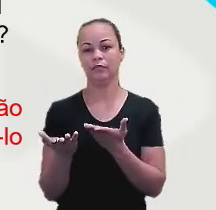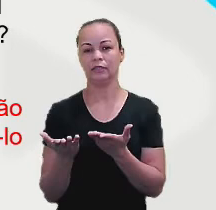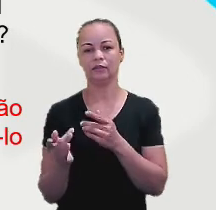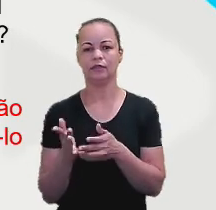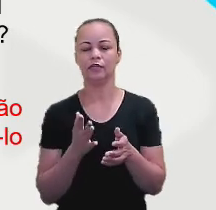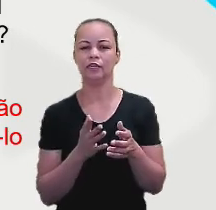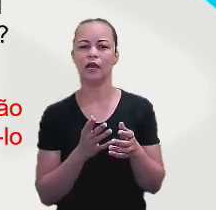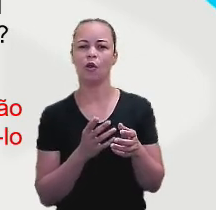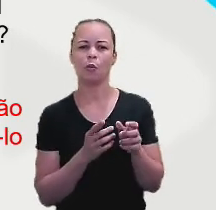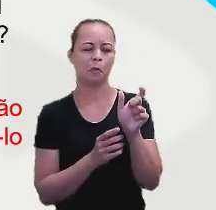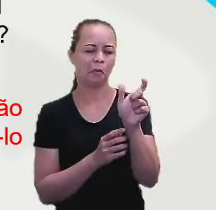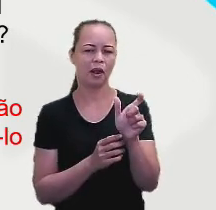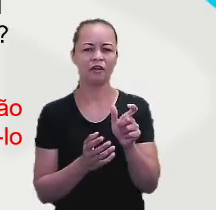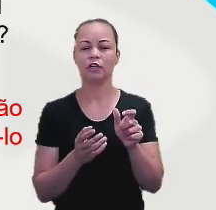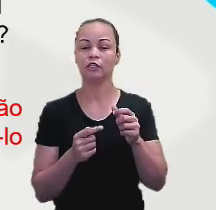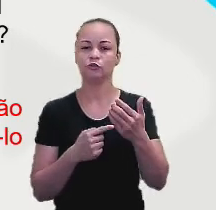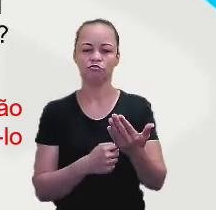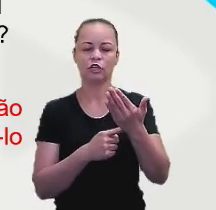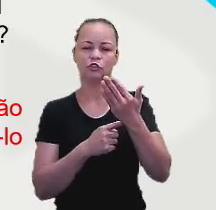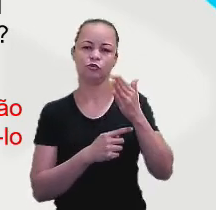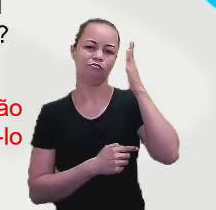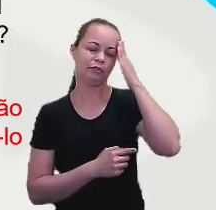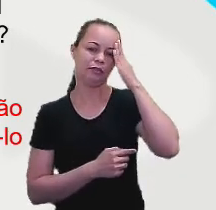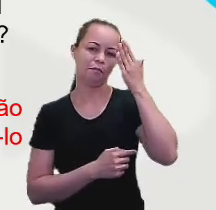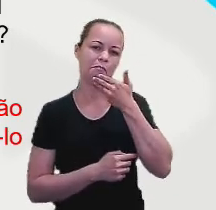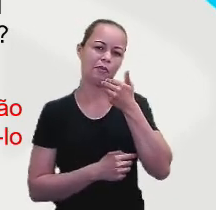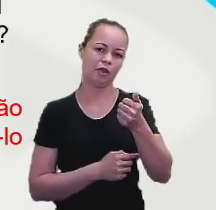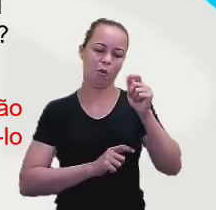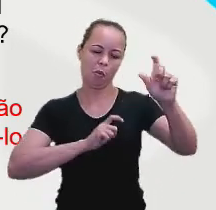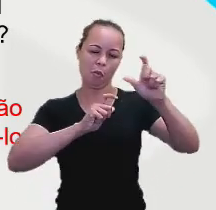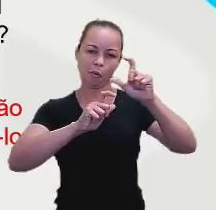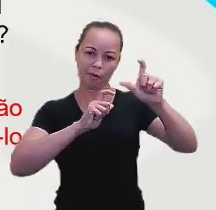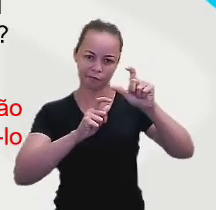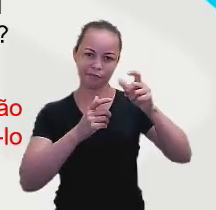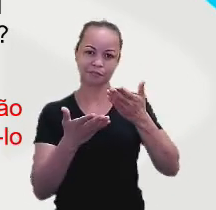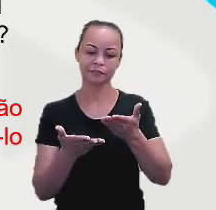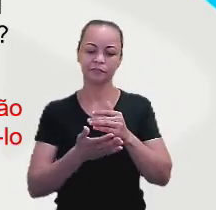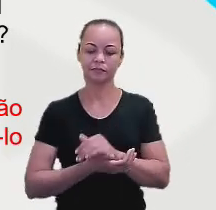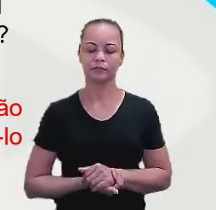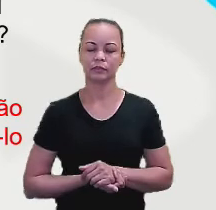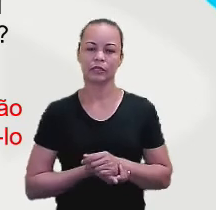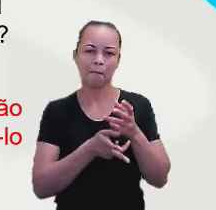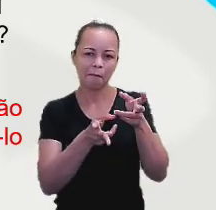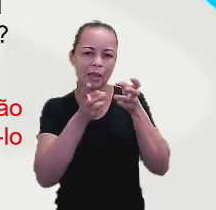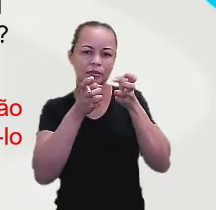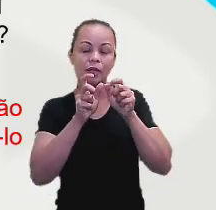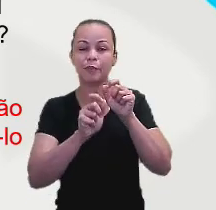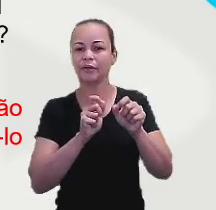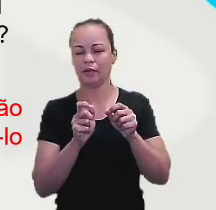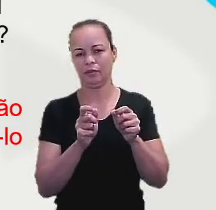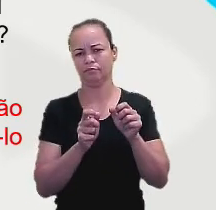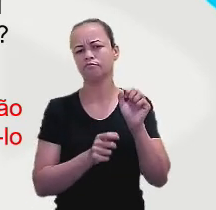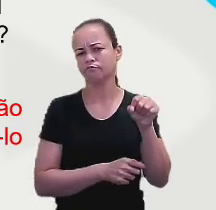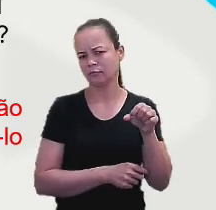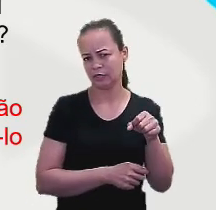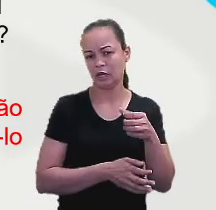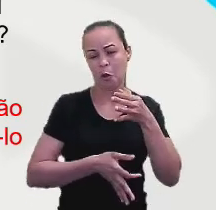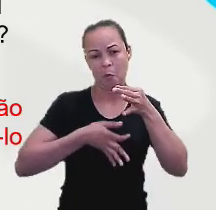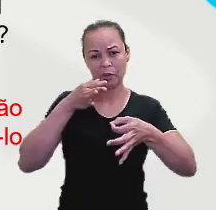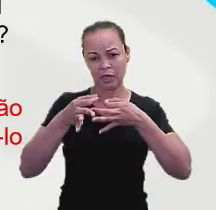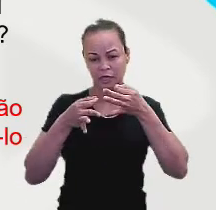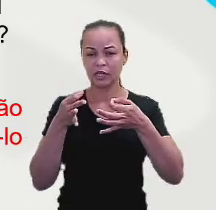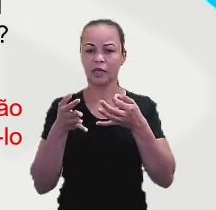que nos ajuda a compreender melhor a tirinha e a história em quadrinho, a gente percebe que sim, que a opinião das